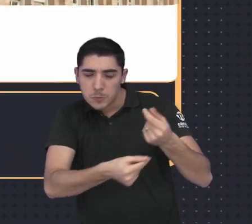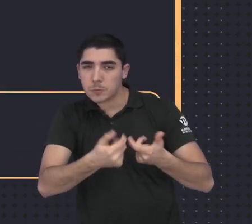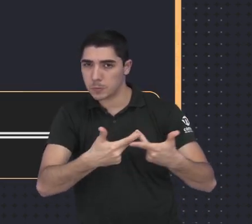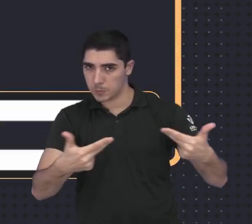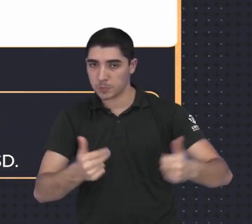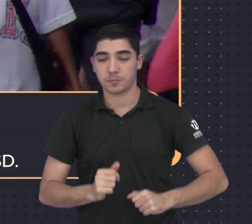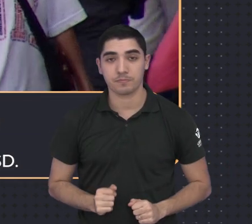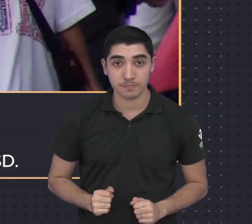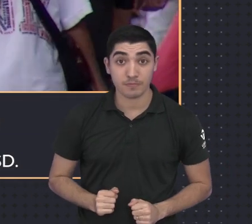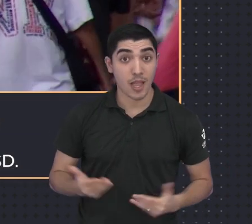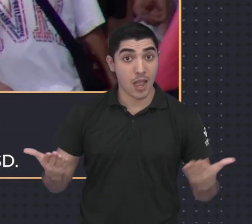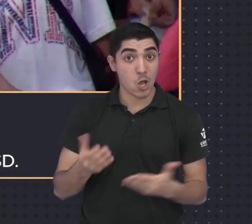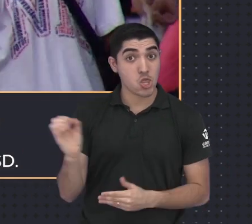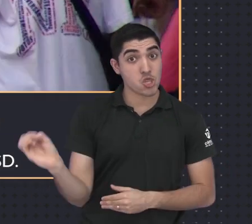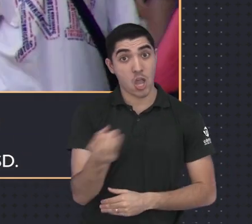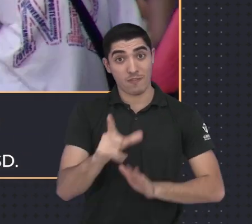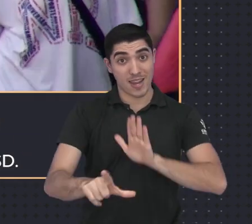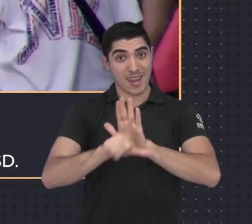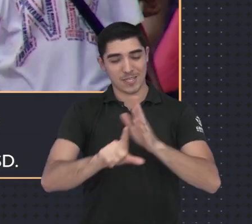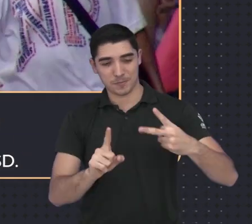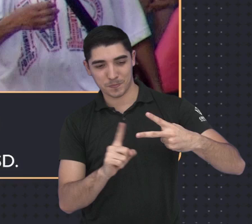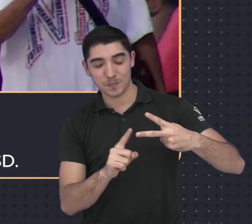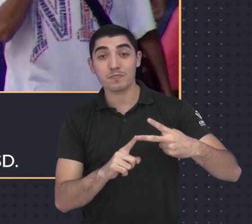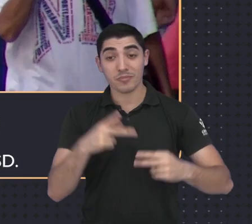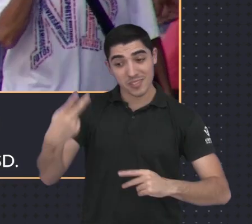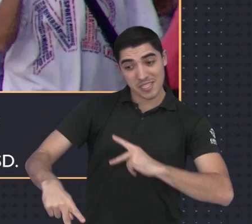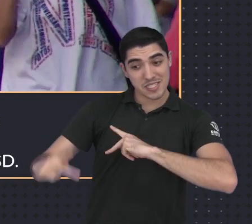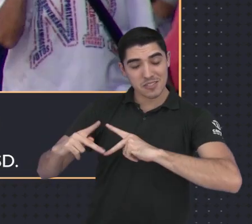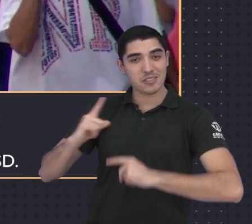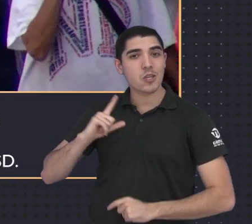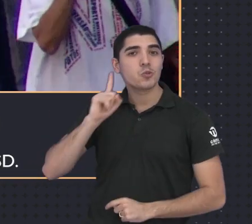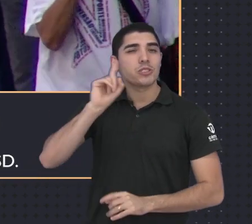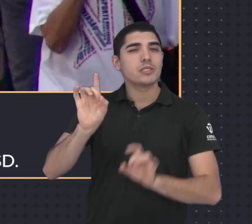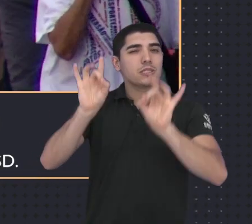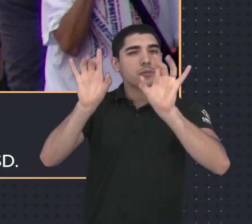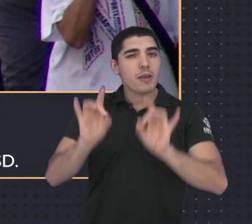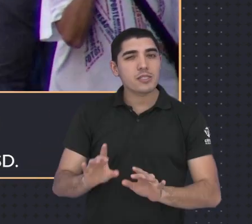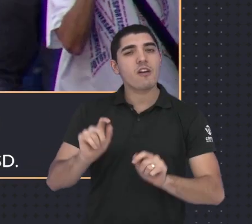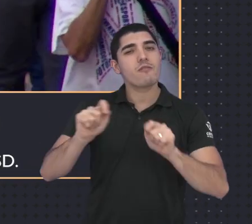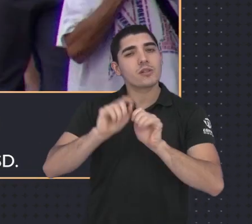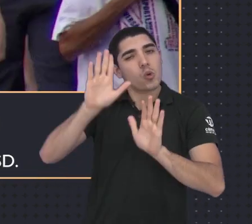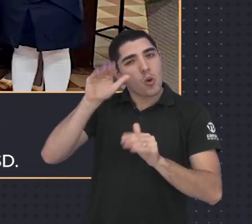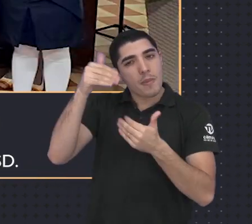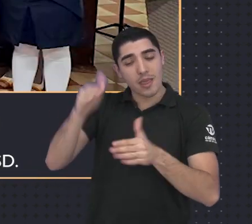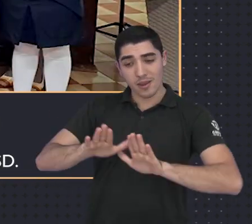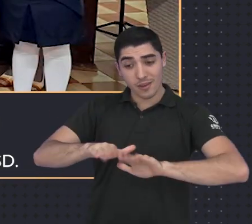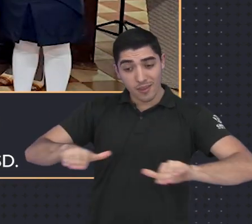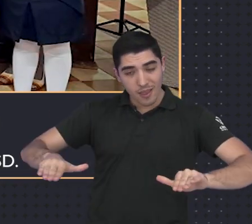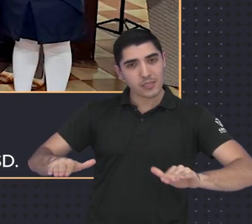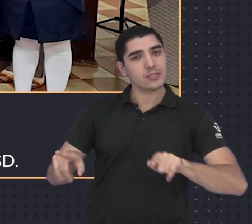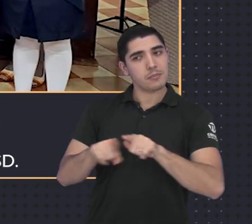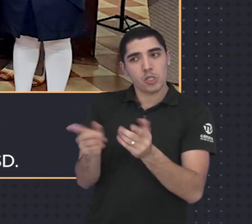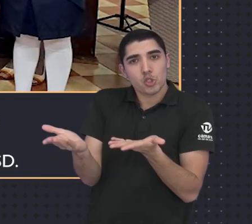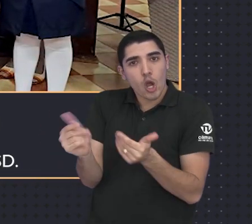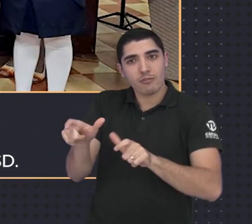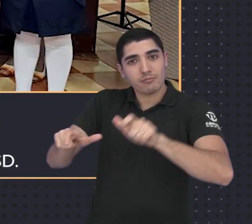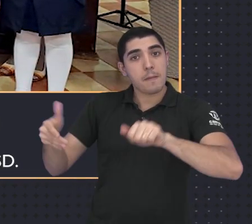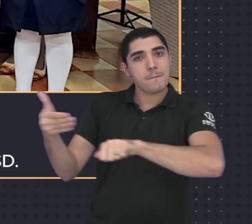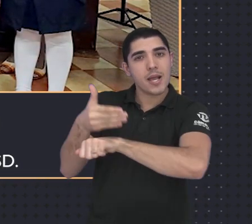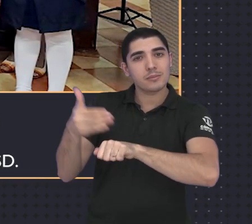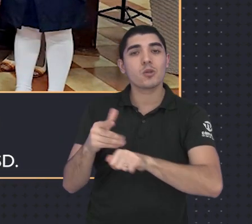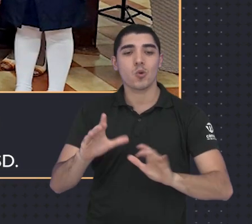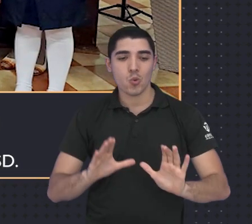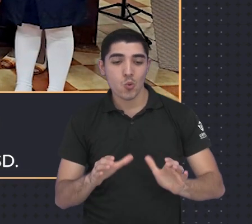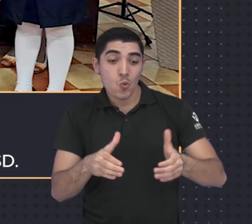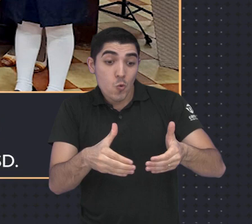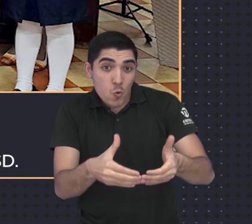do órgão. Agora é lei! São José dos Campos ganhou um dia dedicado para homenagear crianças e jovens que fazem parte